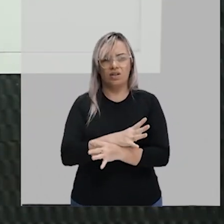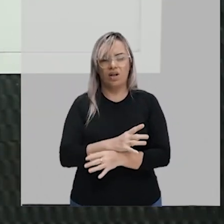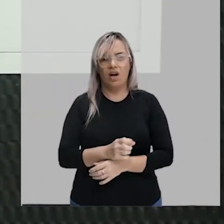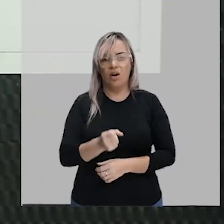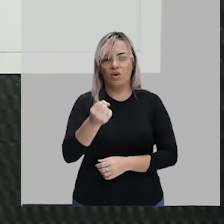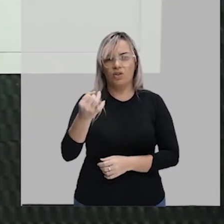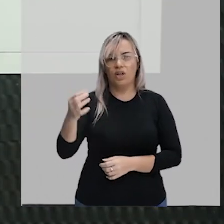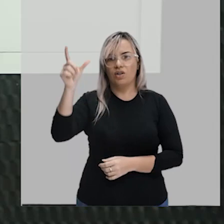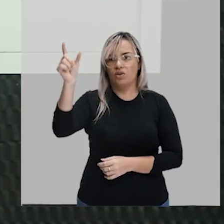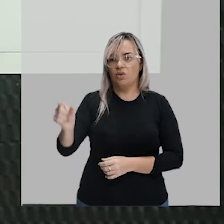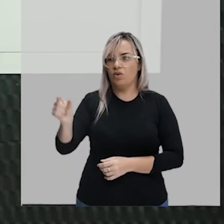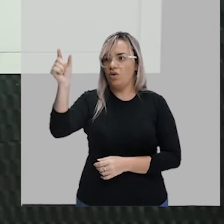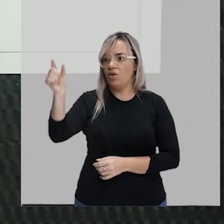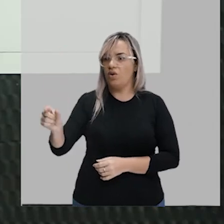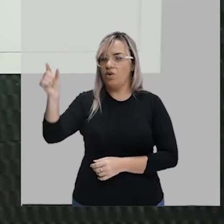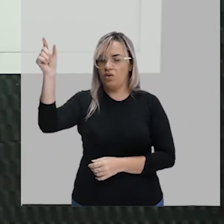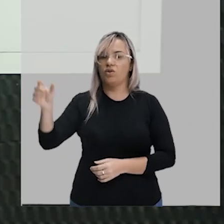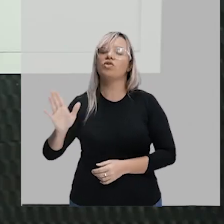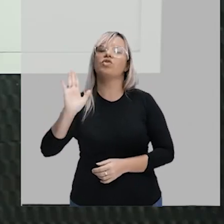próxima.